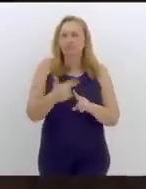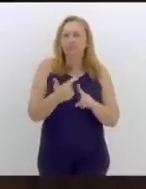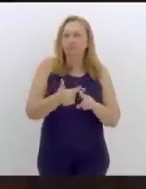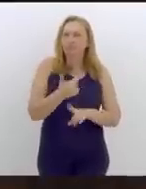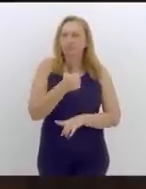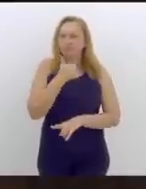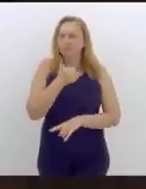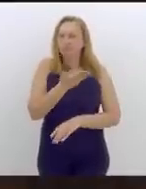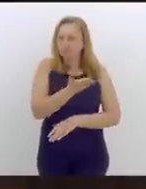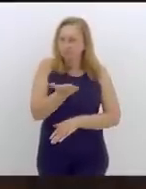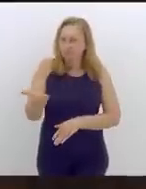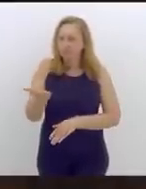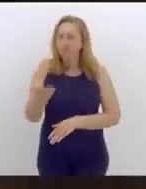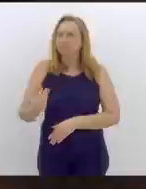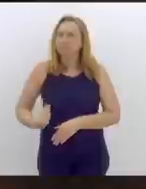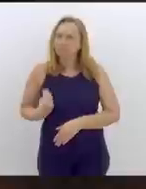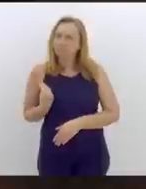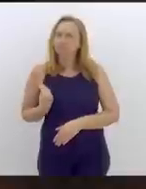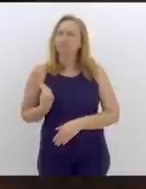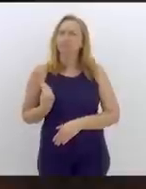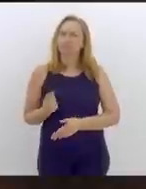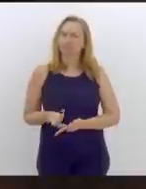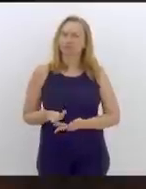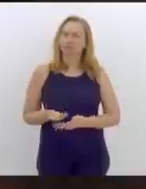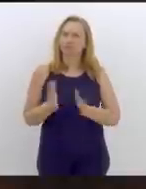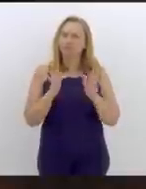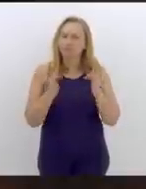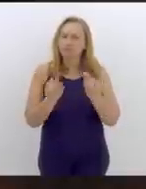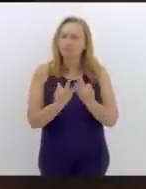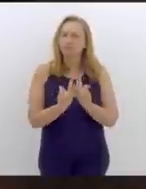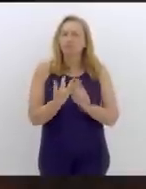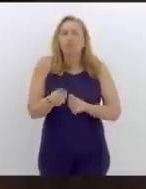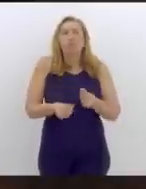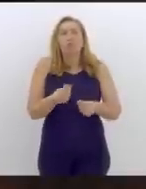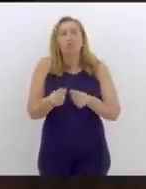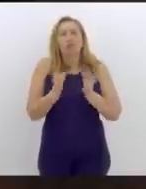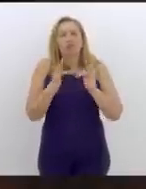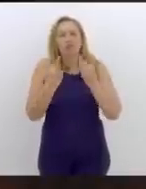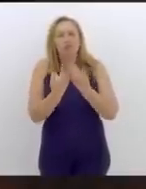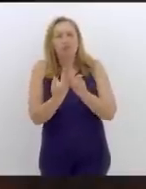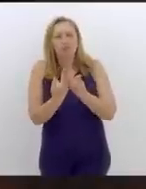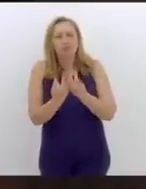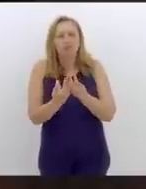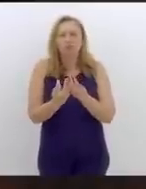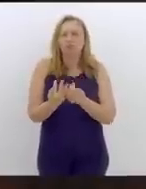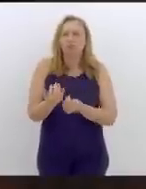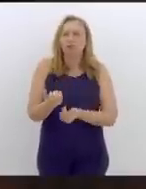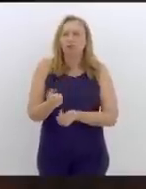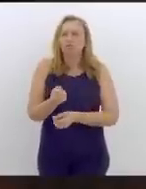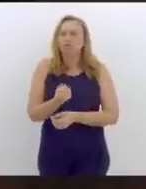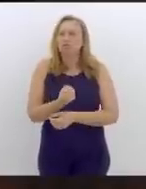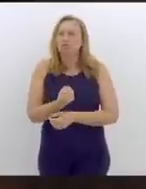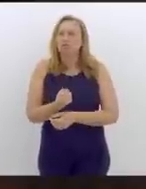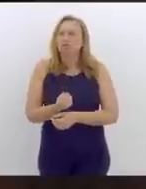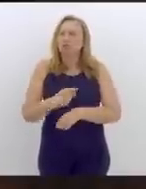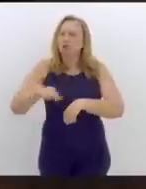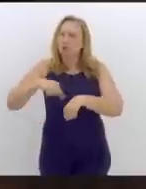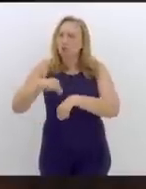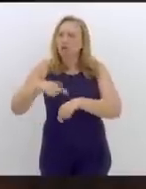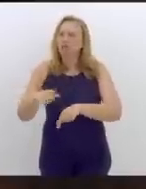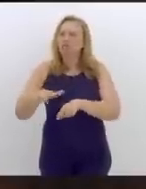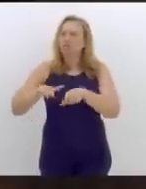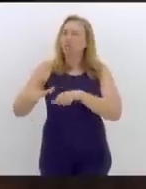senhores têm a vida social o senhor tem família e como fica a família em relação à escala é muito importante isso também